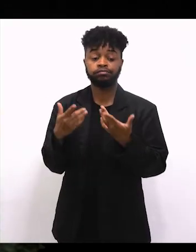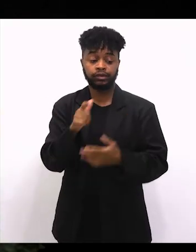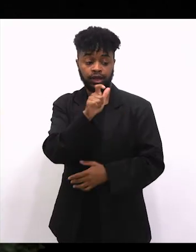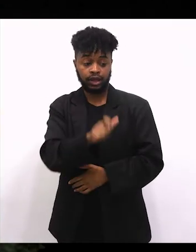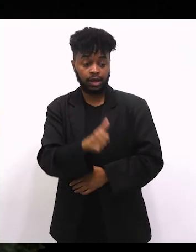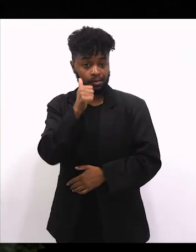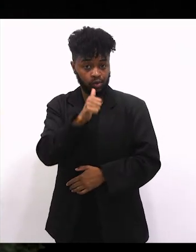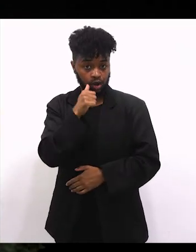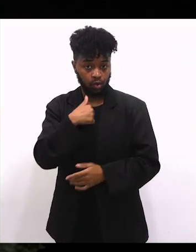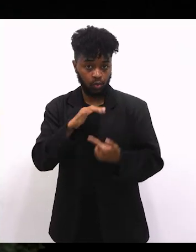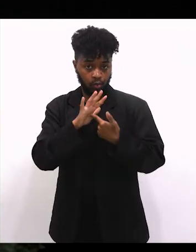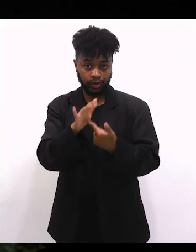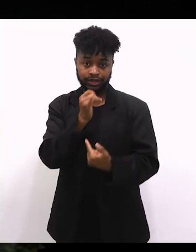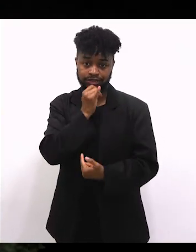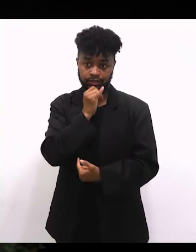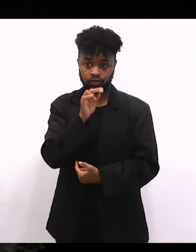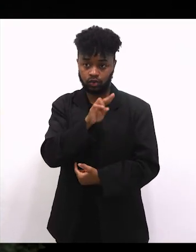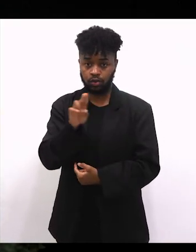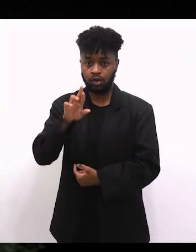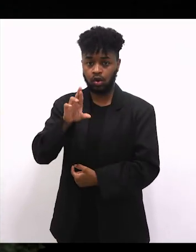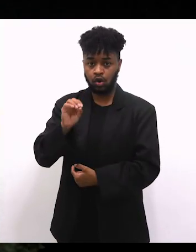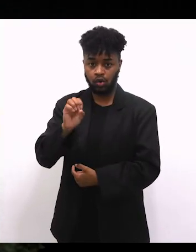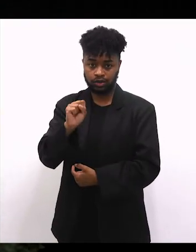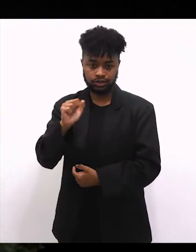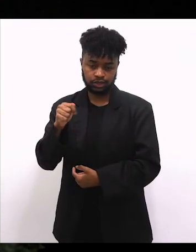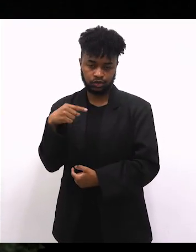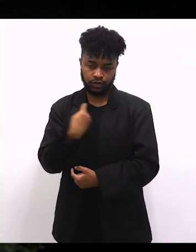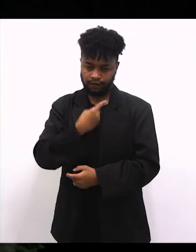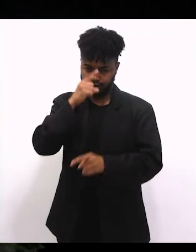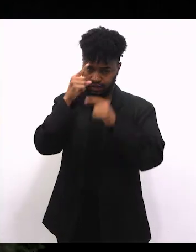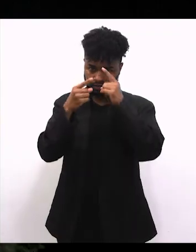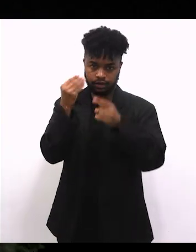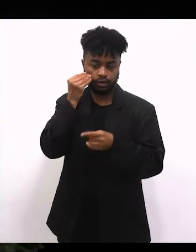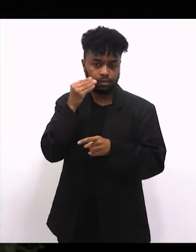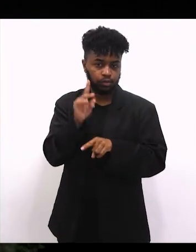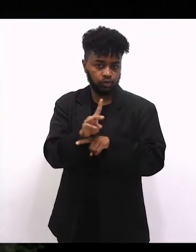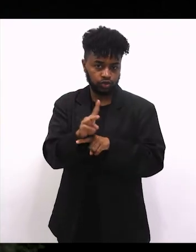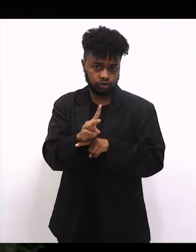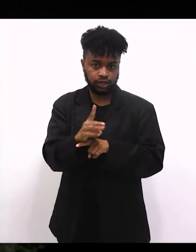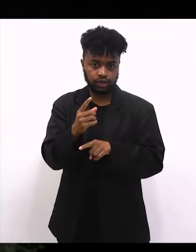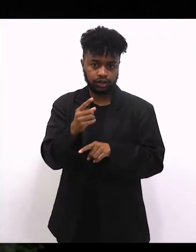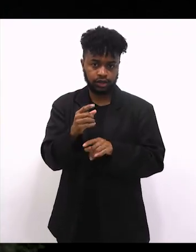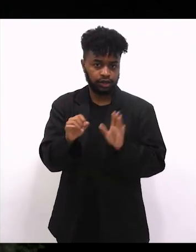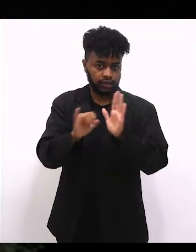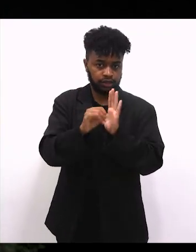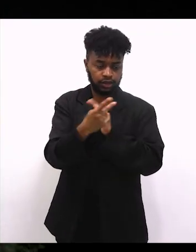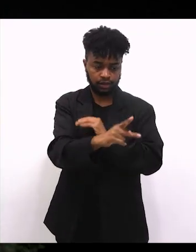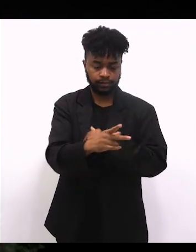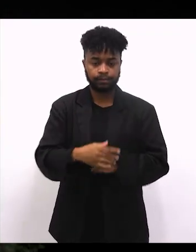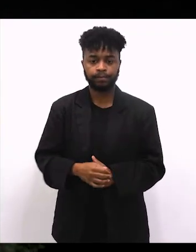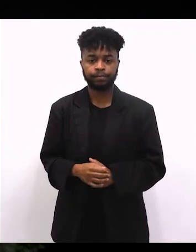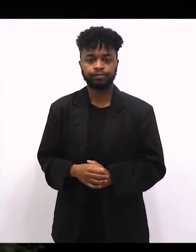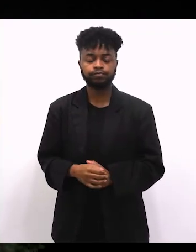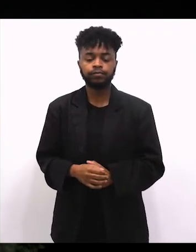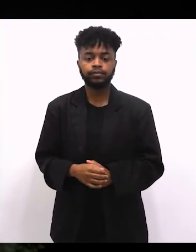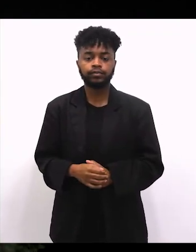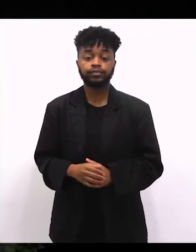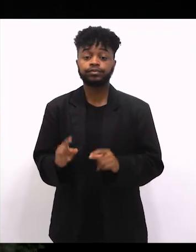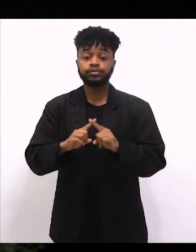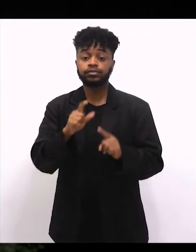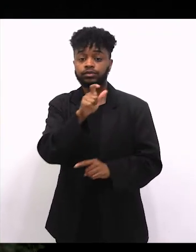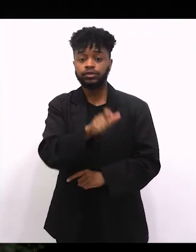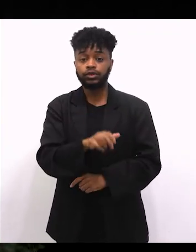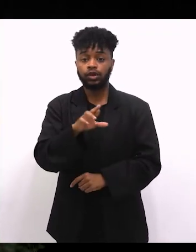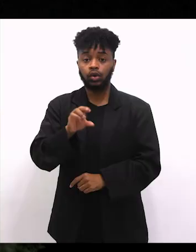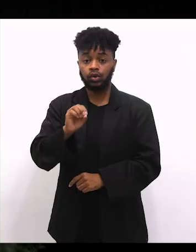que eu trago esse exemplo, a Rosa, né, que é um codinome que a gente criou para poder compartilhar o caso dela,